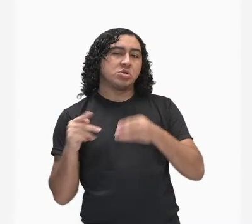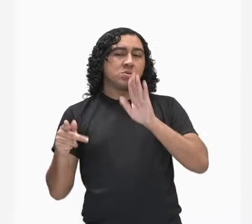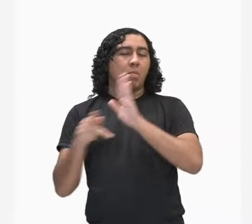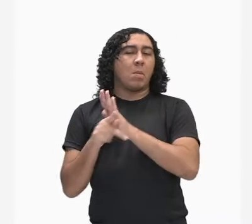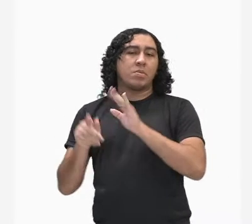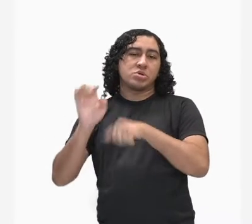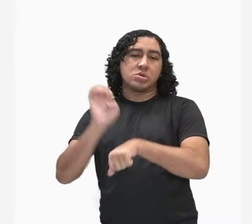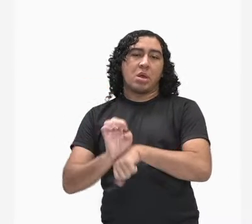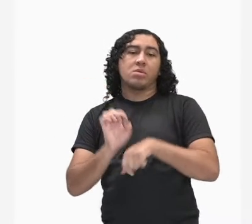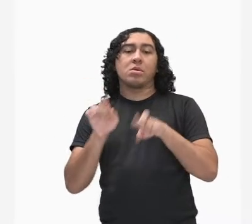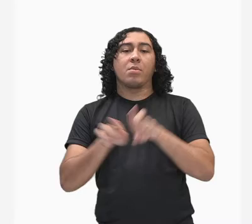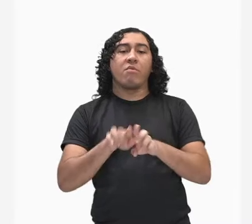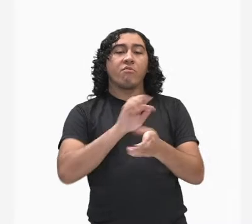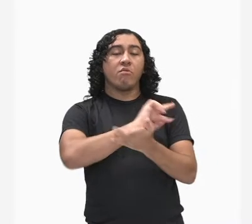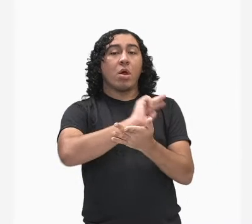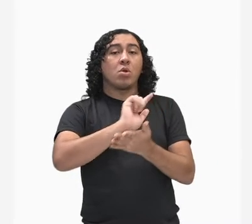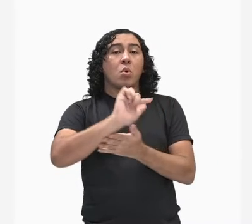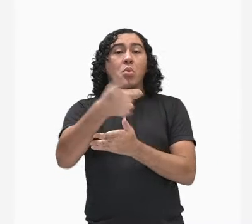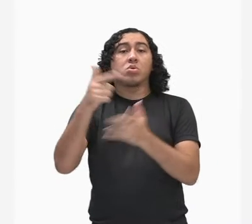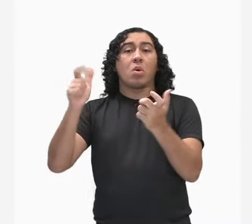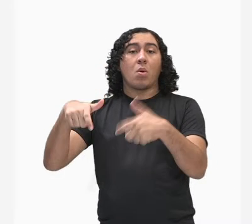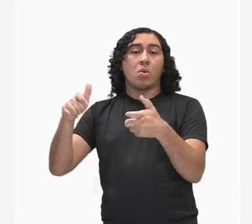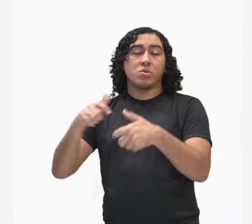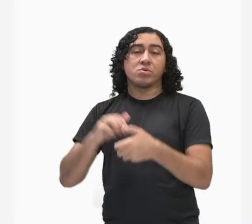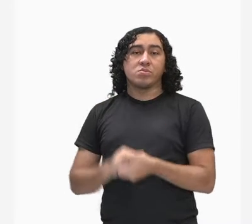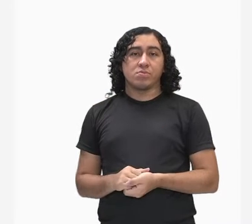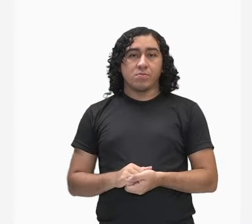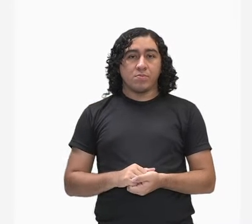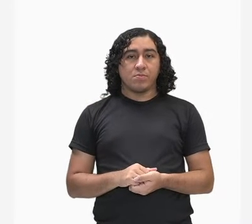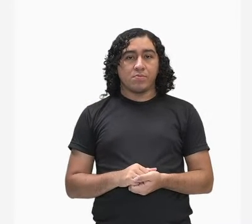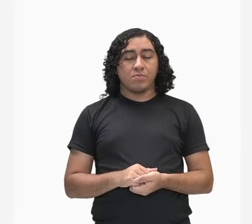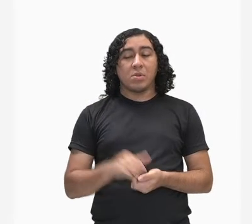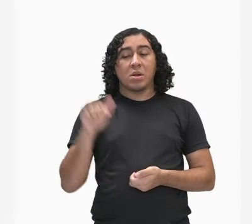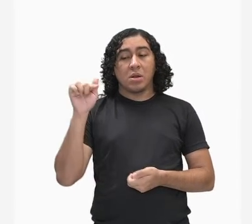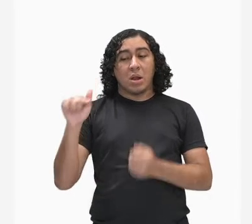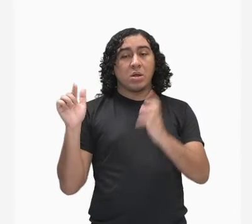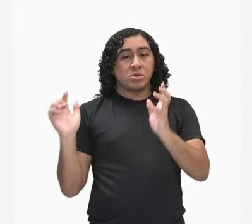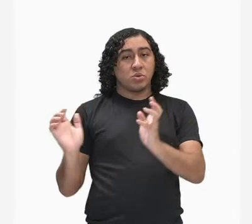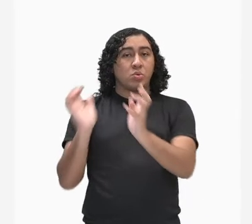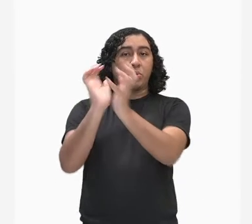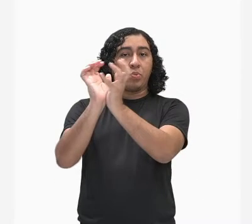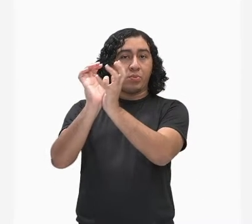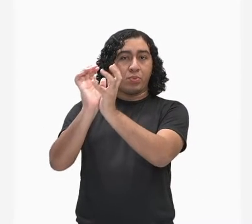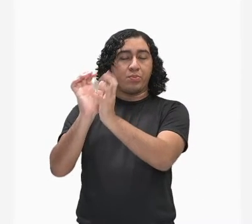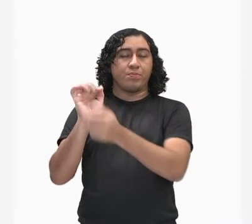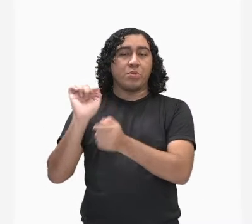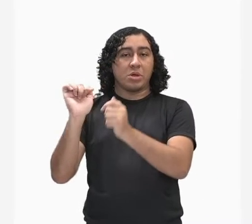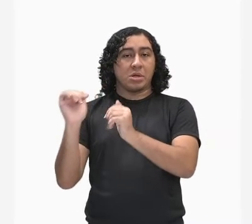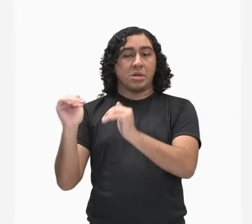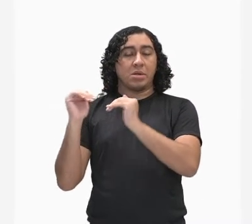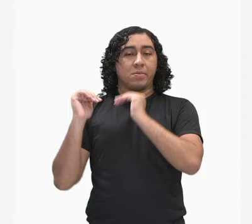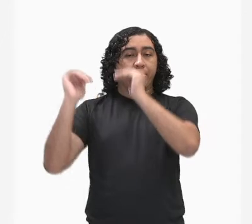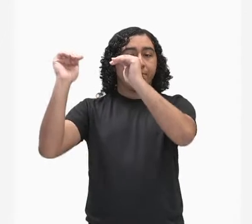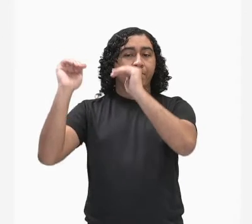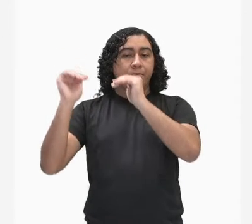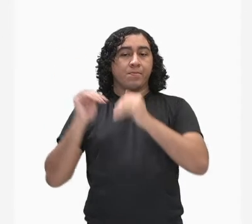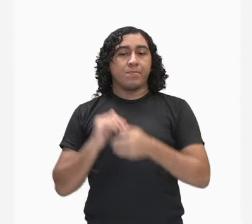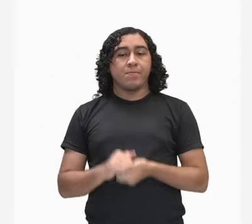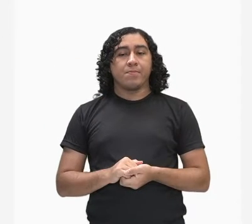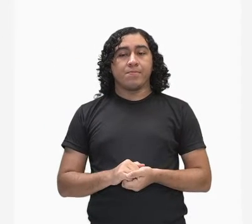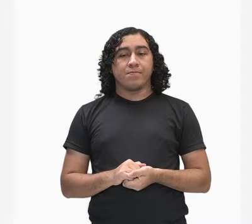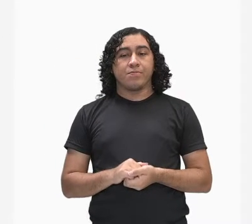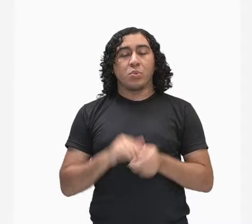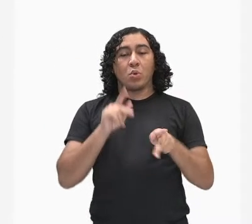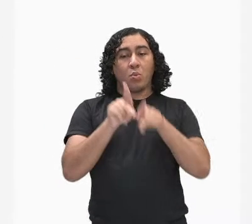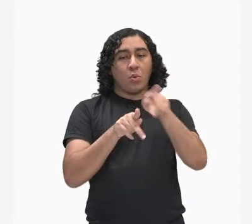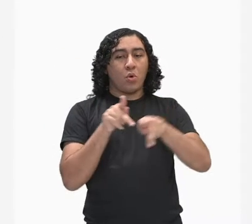outros vinham de onde? Vinham dessa pequena aristocracia, né? Então, o povo ficou fora